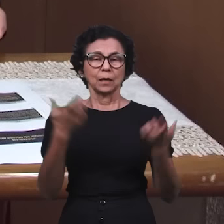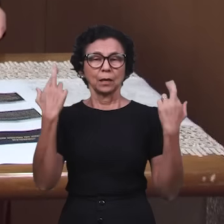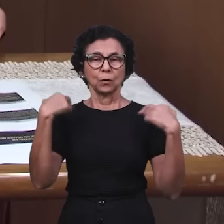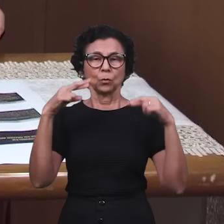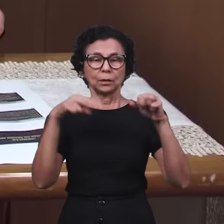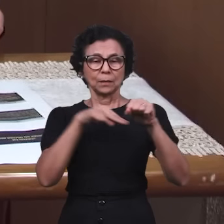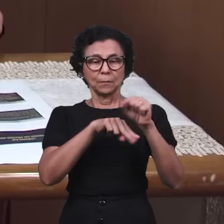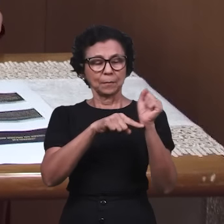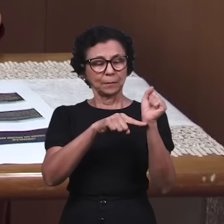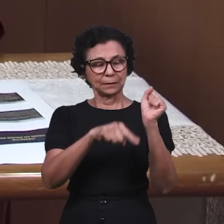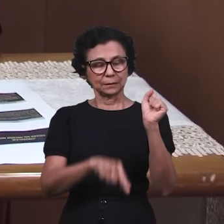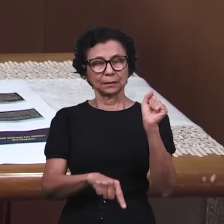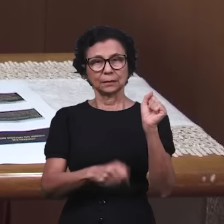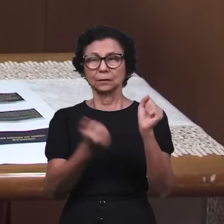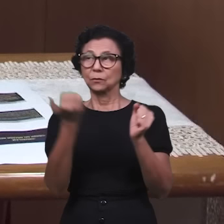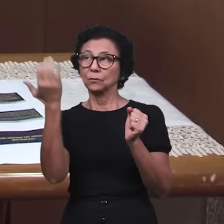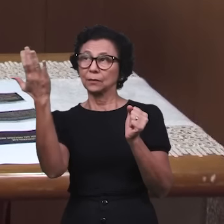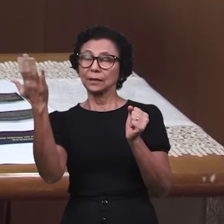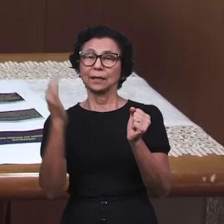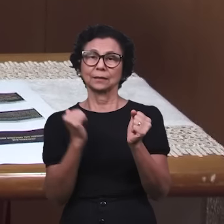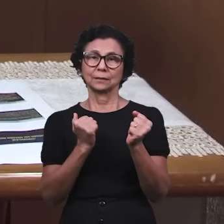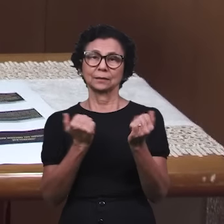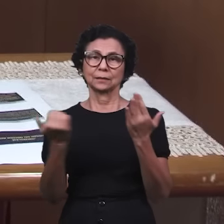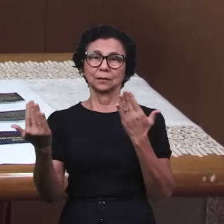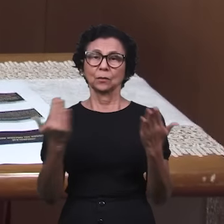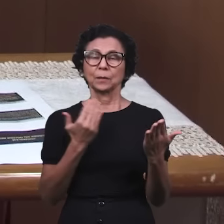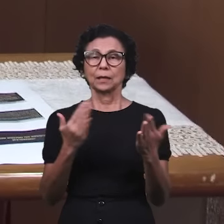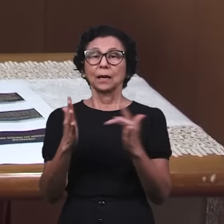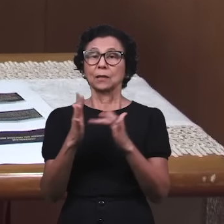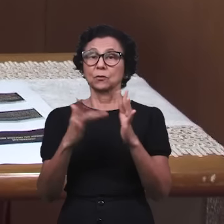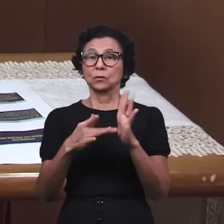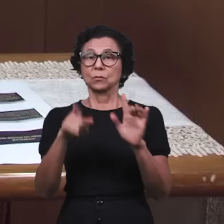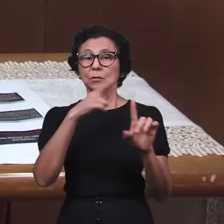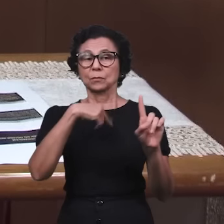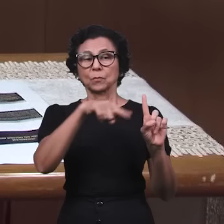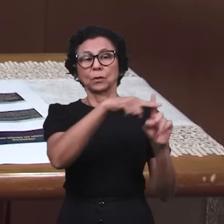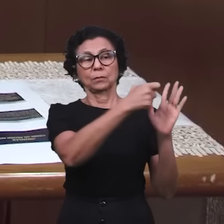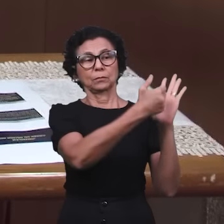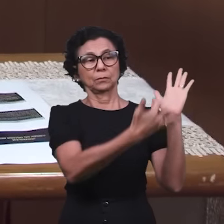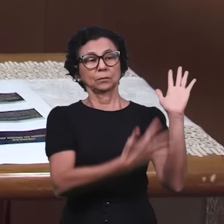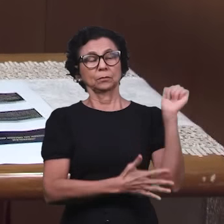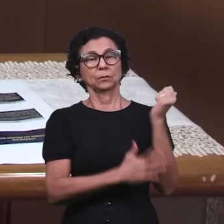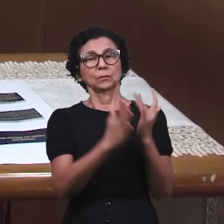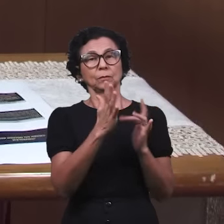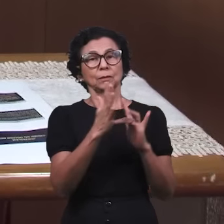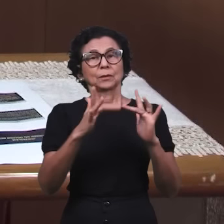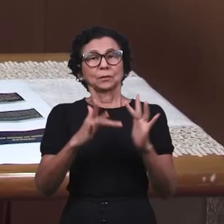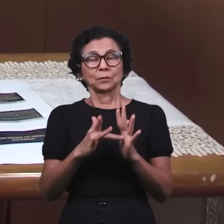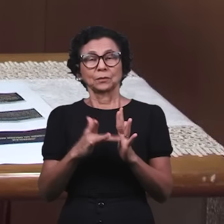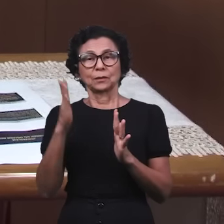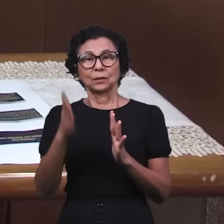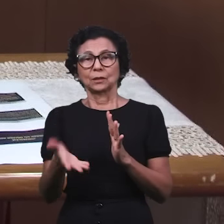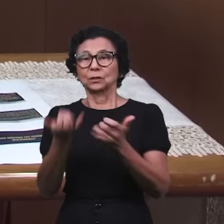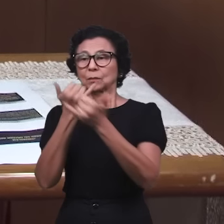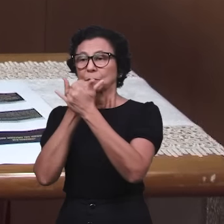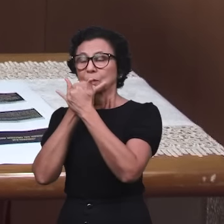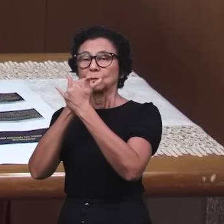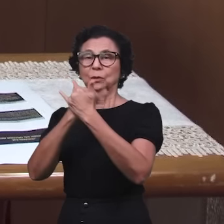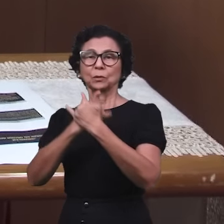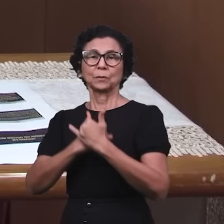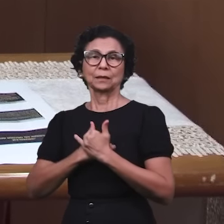uma necessidade, é o perdão dos pecados. A partir dali, o Senhor passa a ser presente na nossa vida. Muito